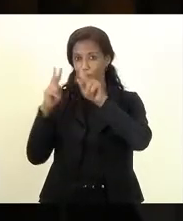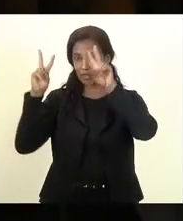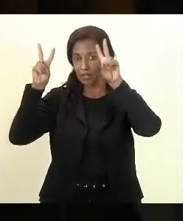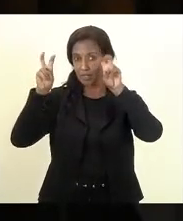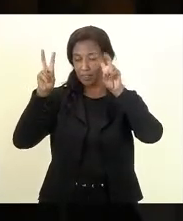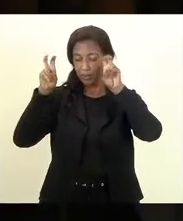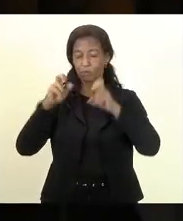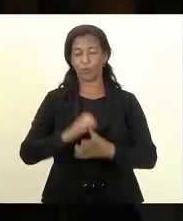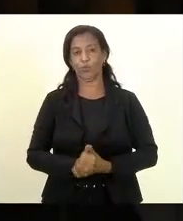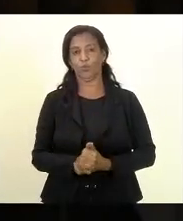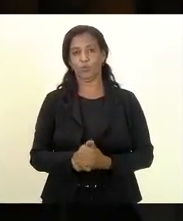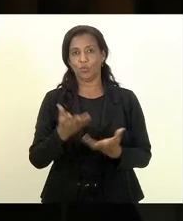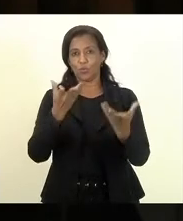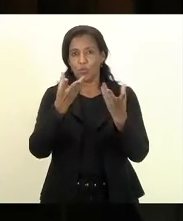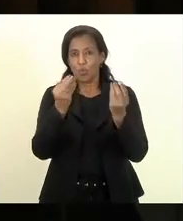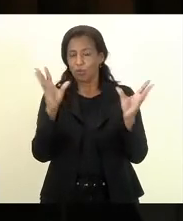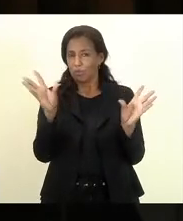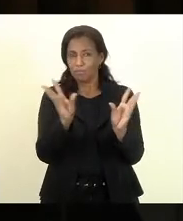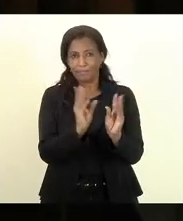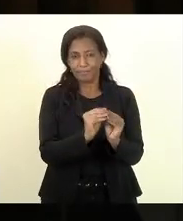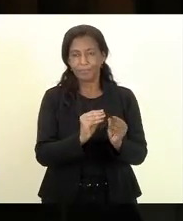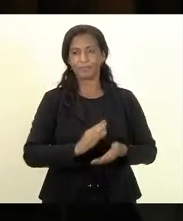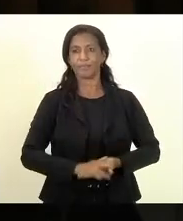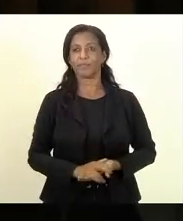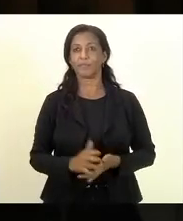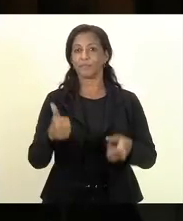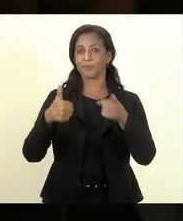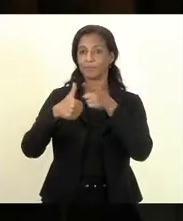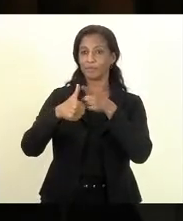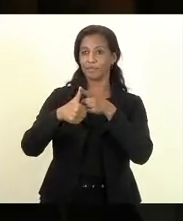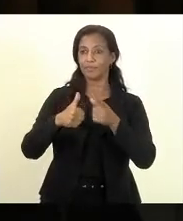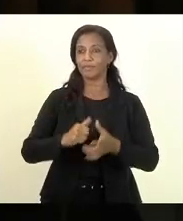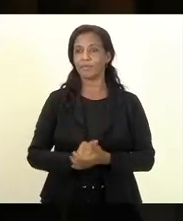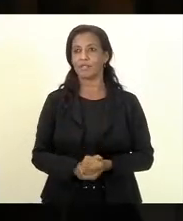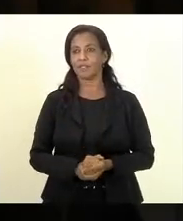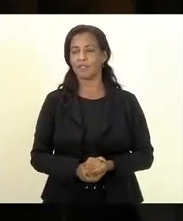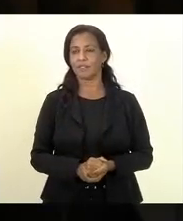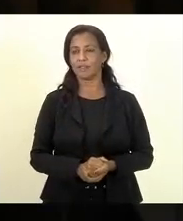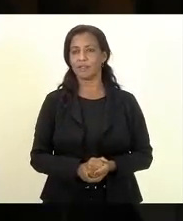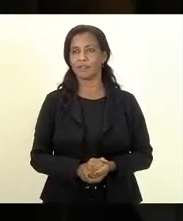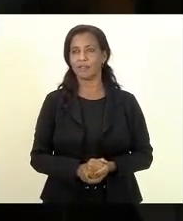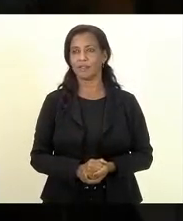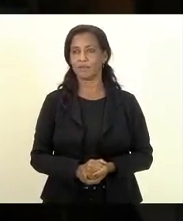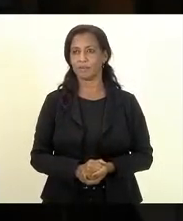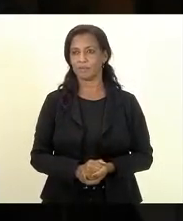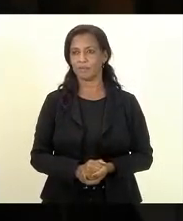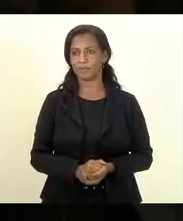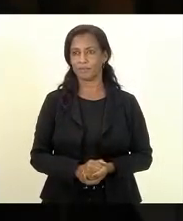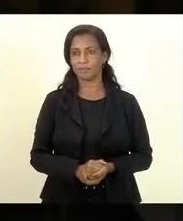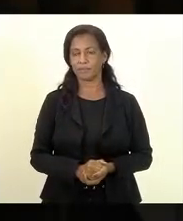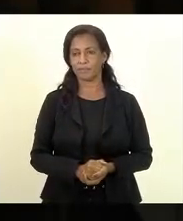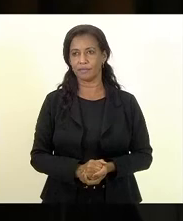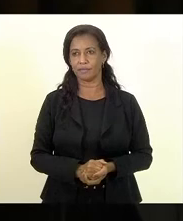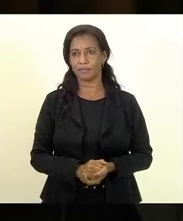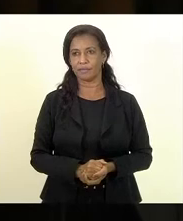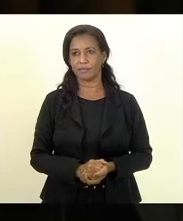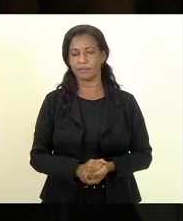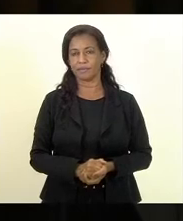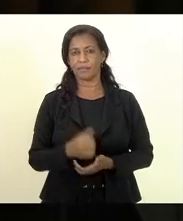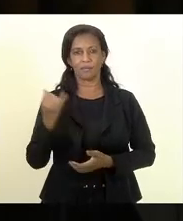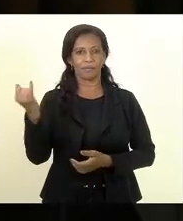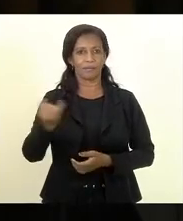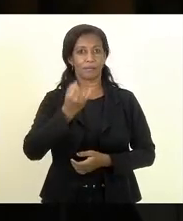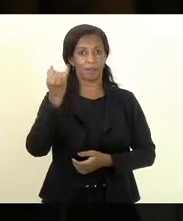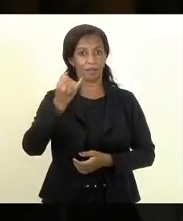mas muito, muito sucintamente. Primeiro, fazer ecoar aqui a